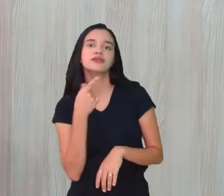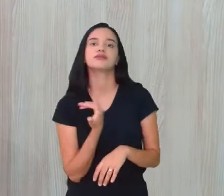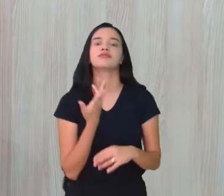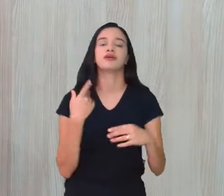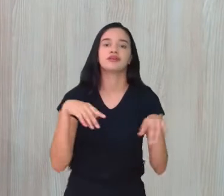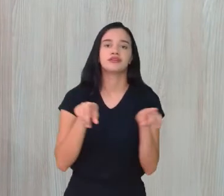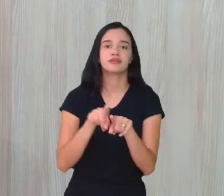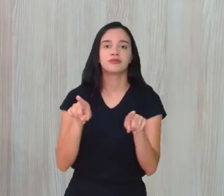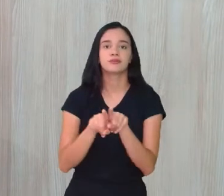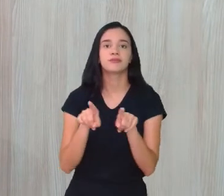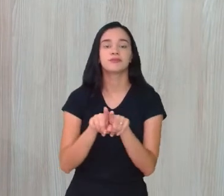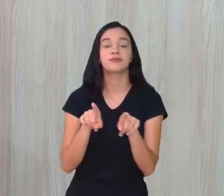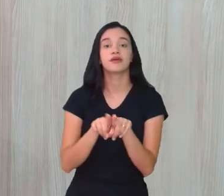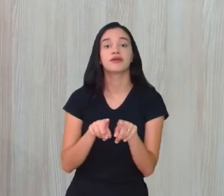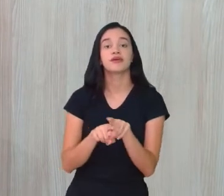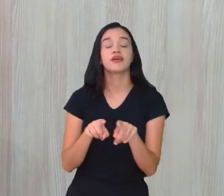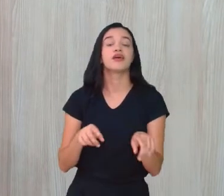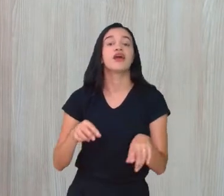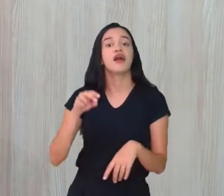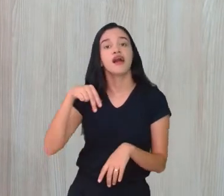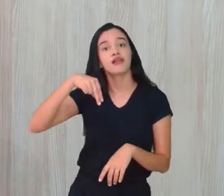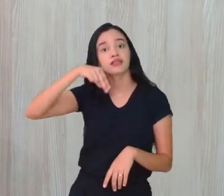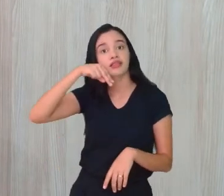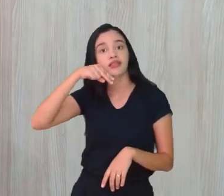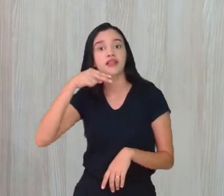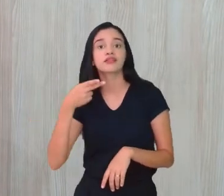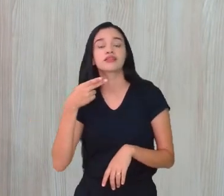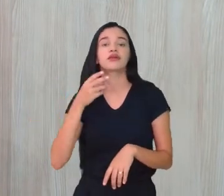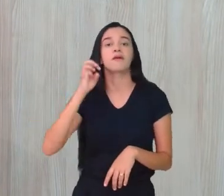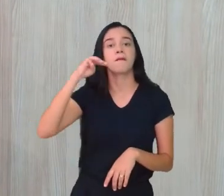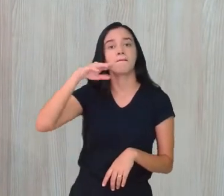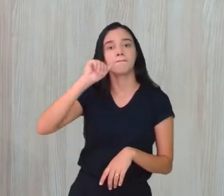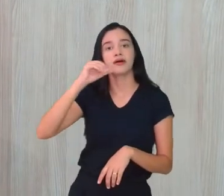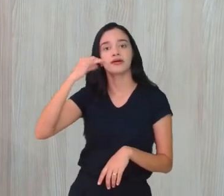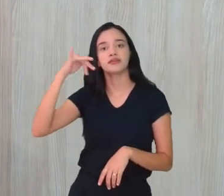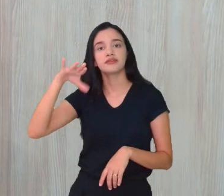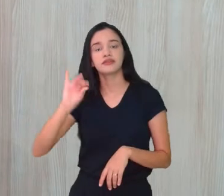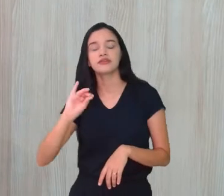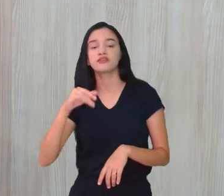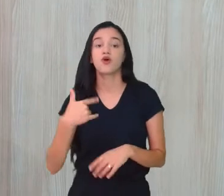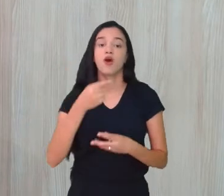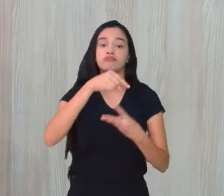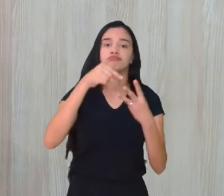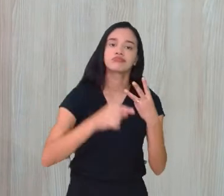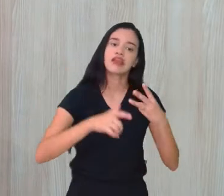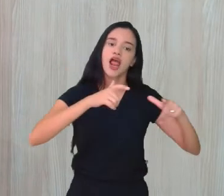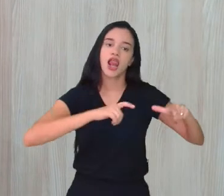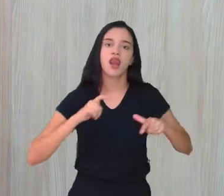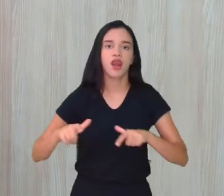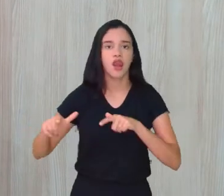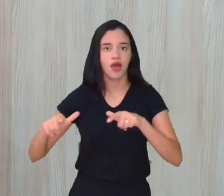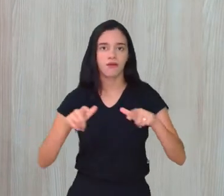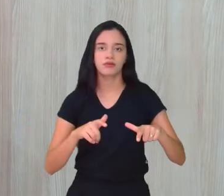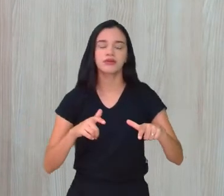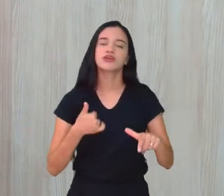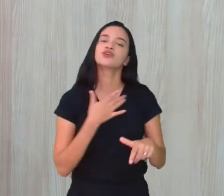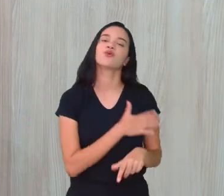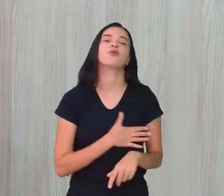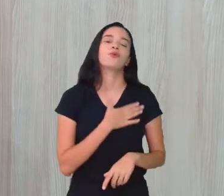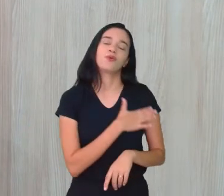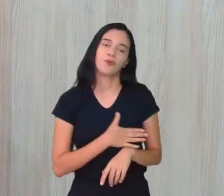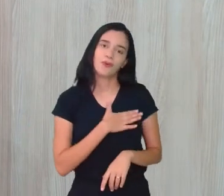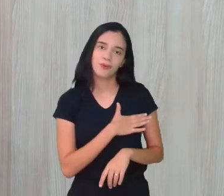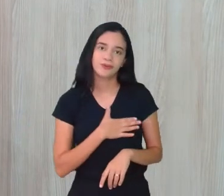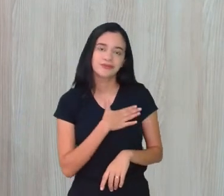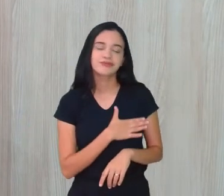Maceió, Natal, né? Então são três locais, né? Que eu gosto muito,